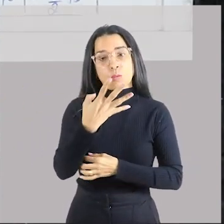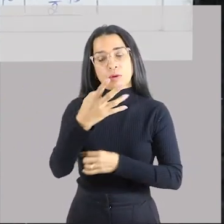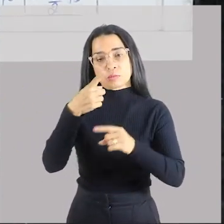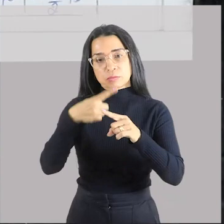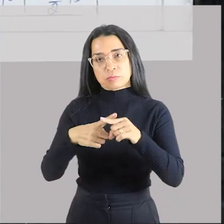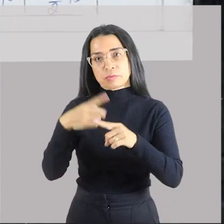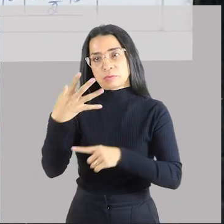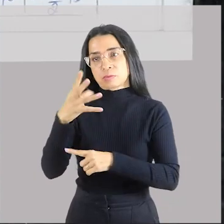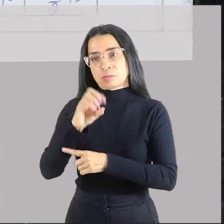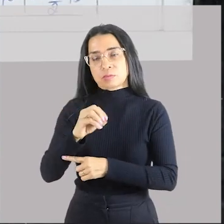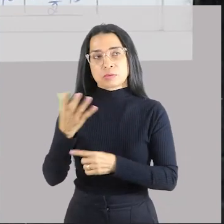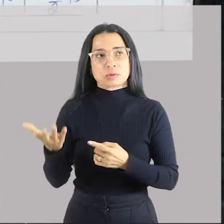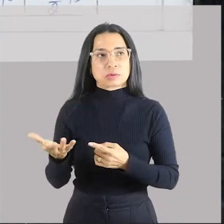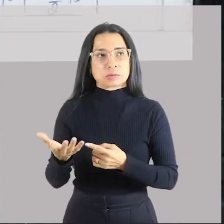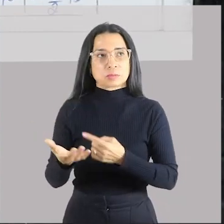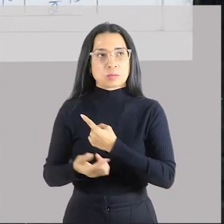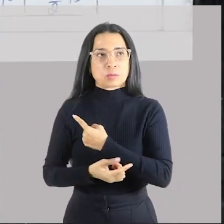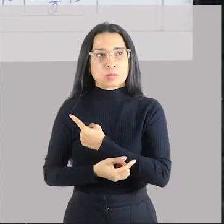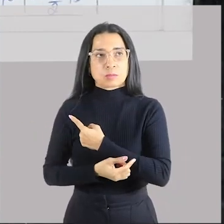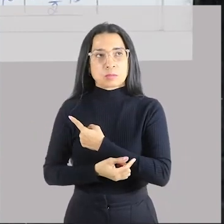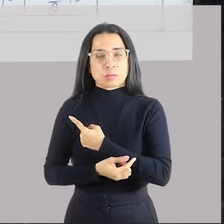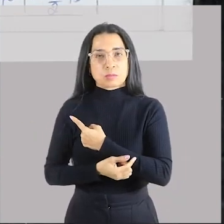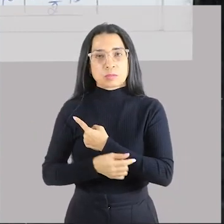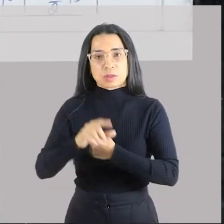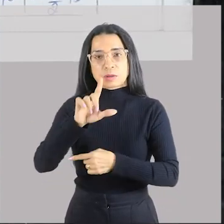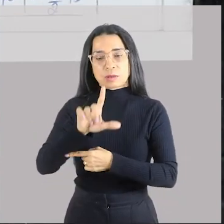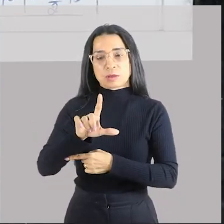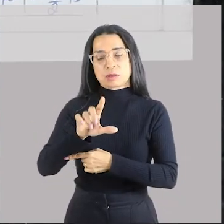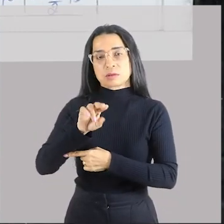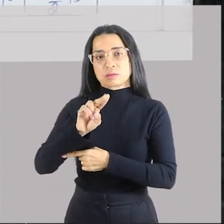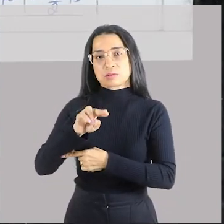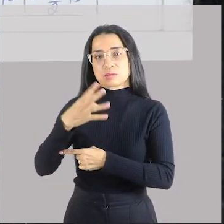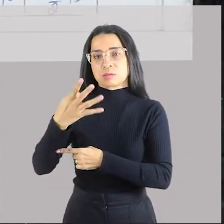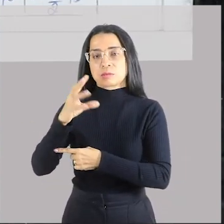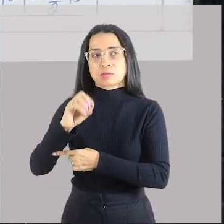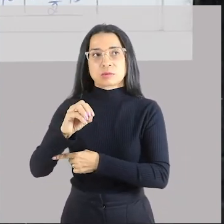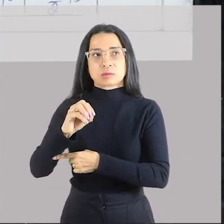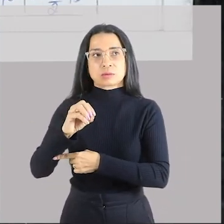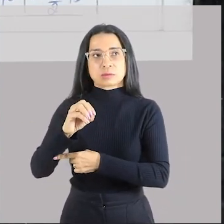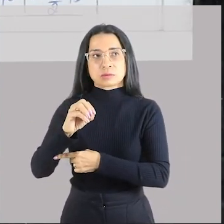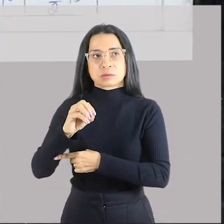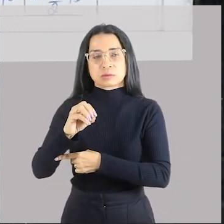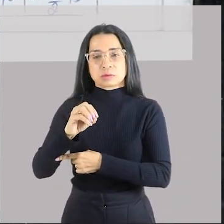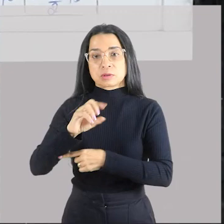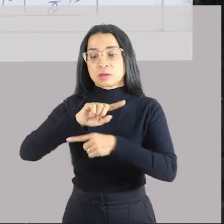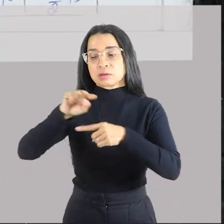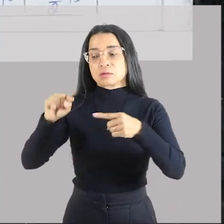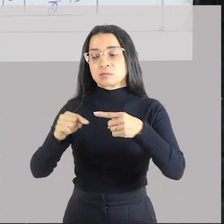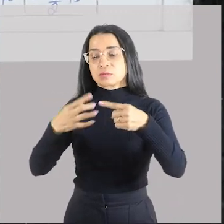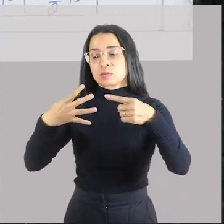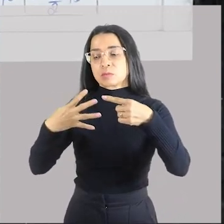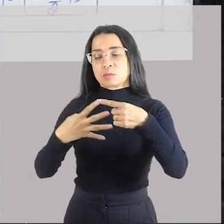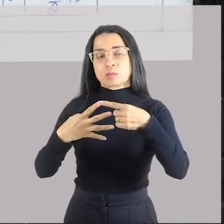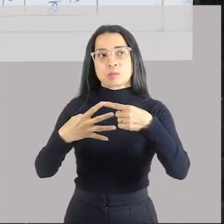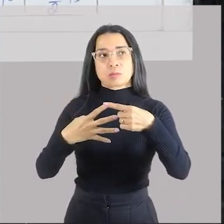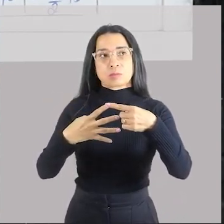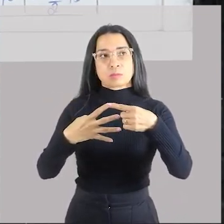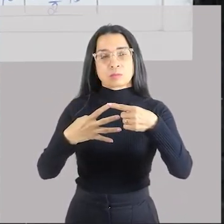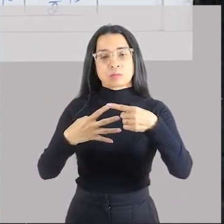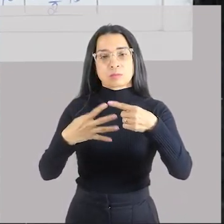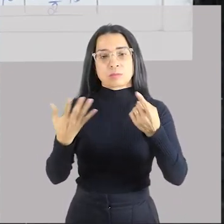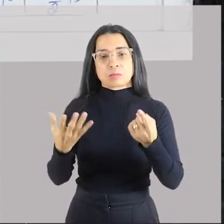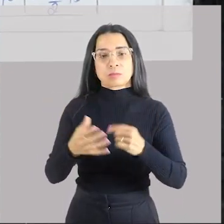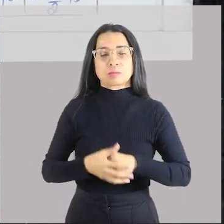vezes o lado é 40, o lado vai ser igual a 40 dividido por 4. É